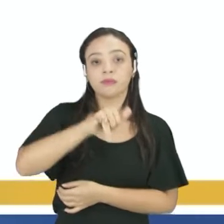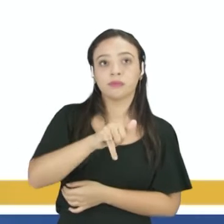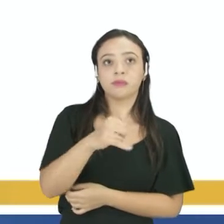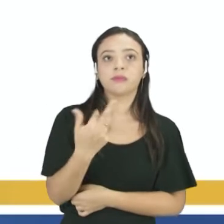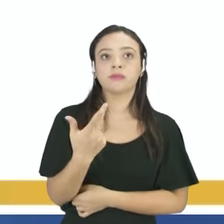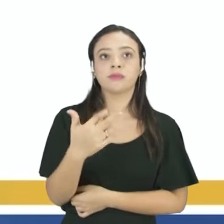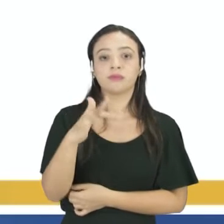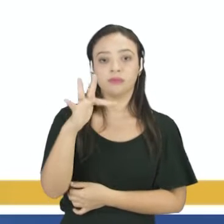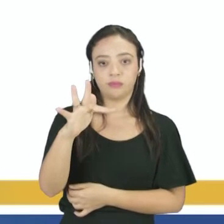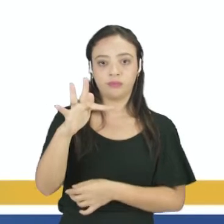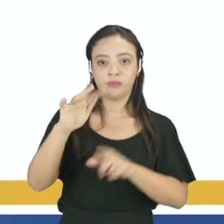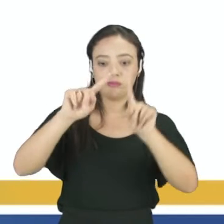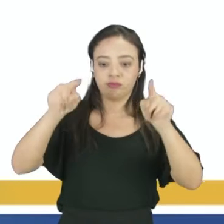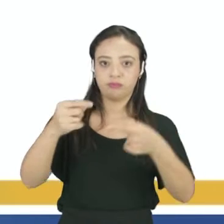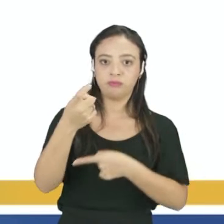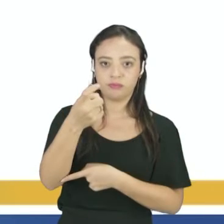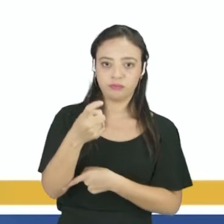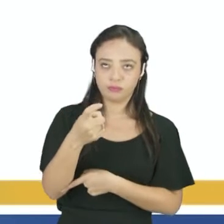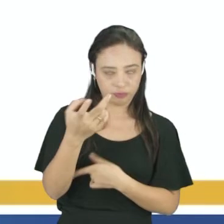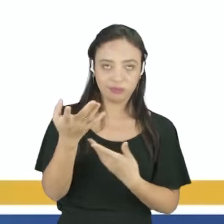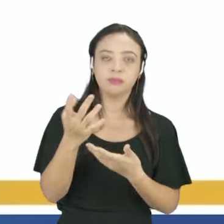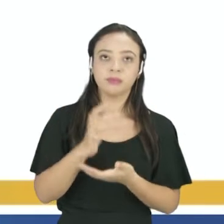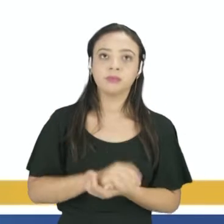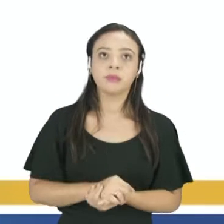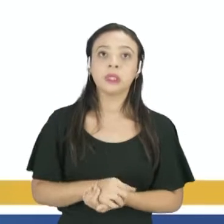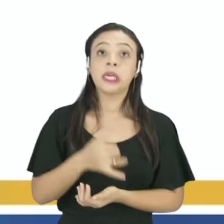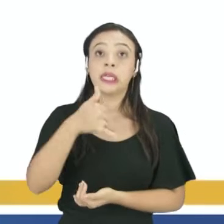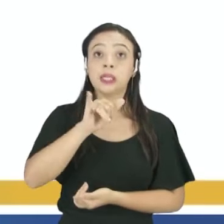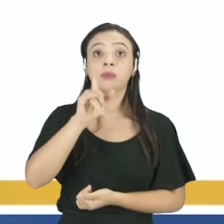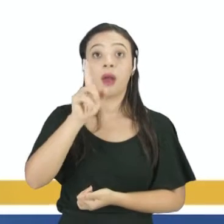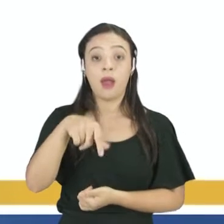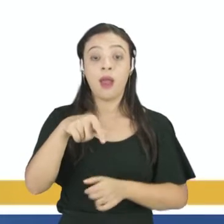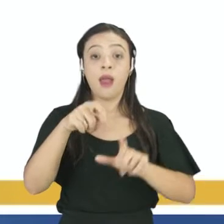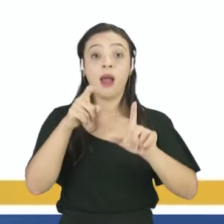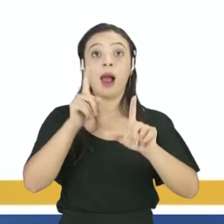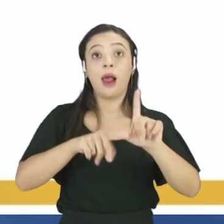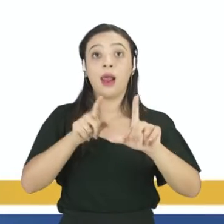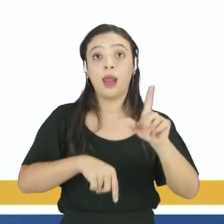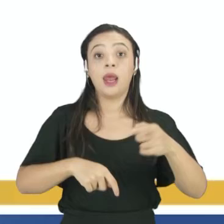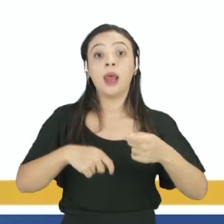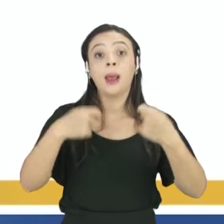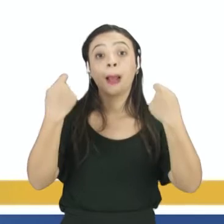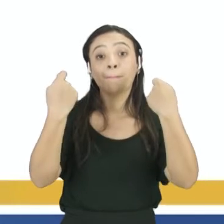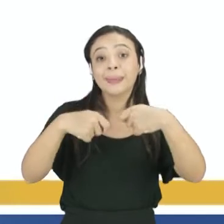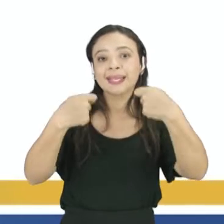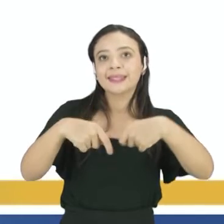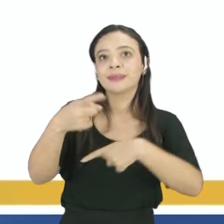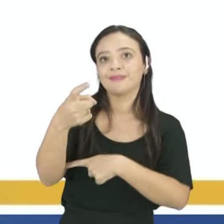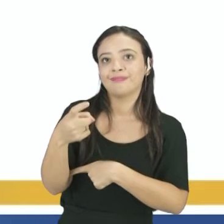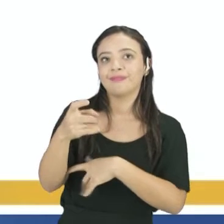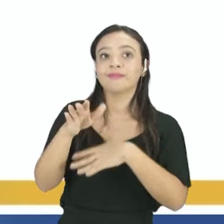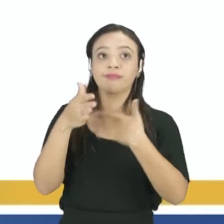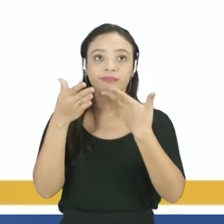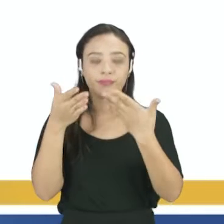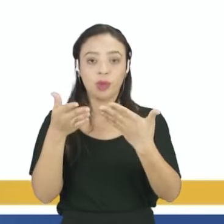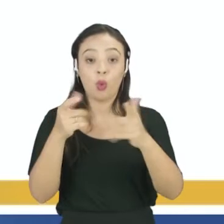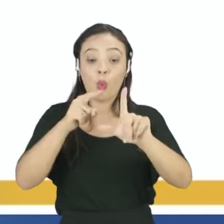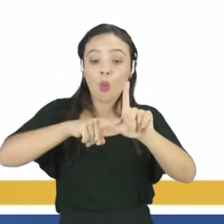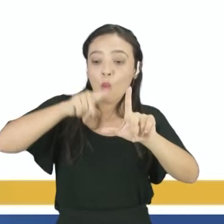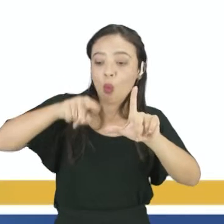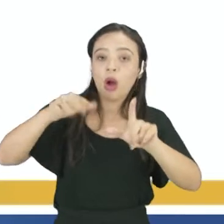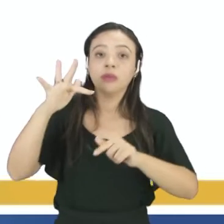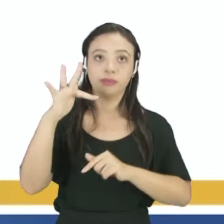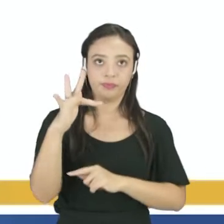de x. A gente lê f de x, tá? Em que y é a variável dependente de x. Assim sendo, o gráfico